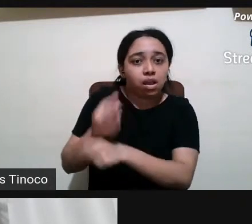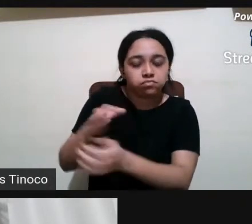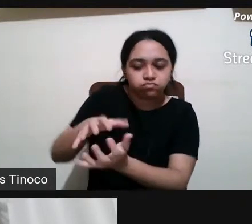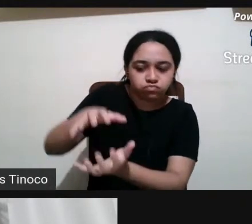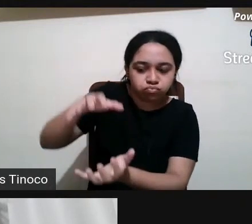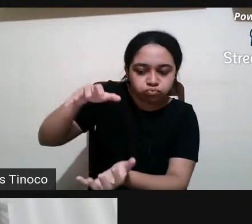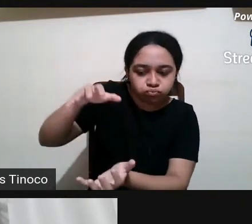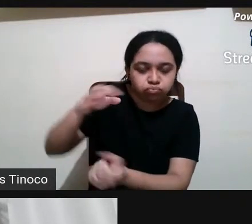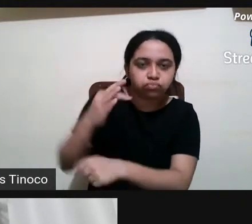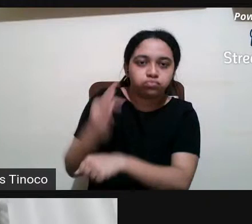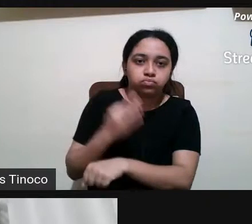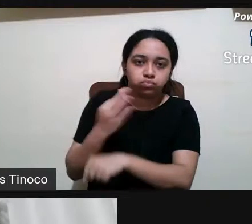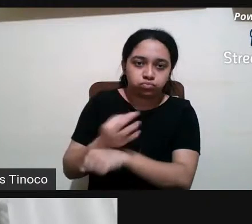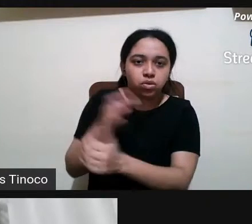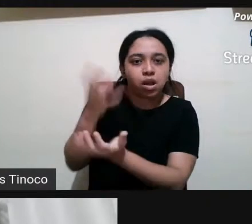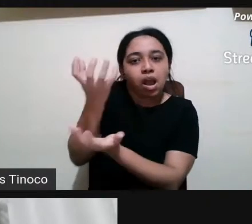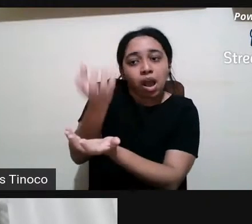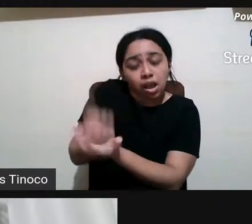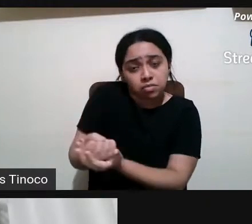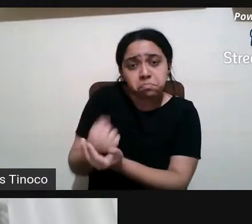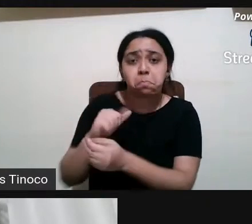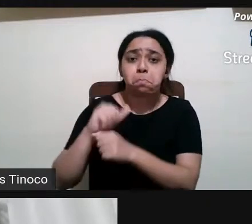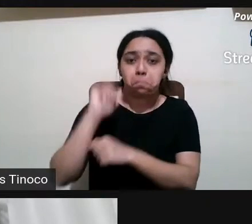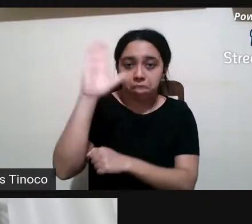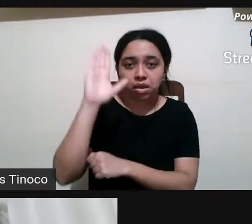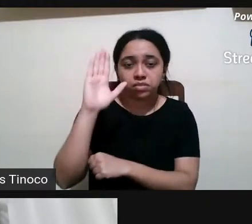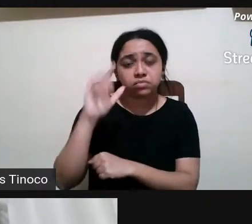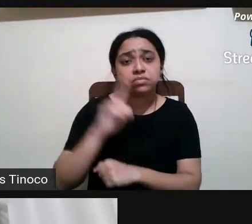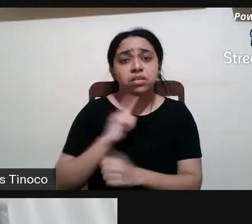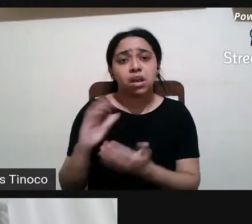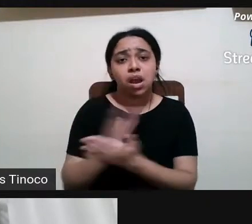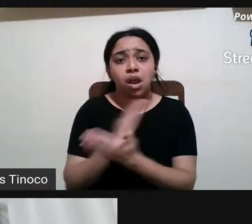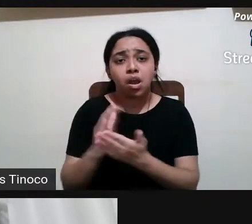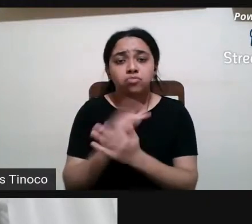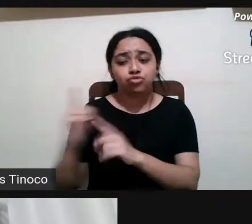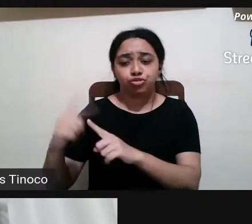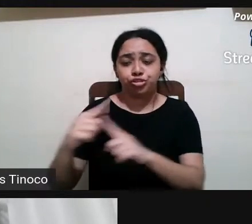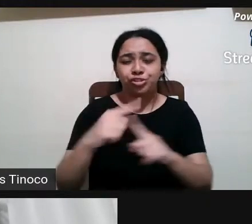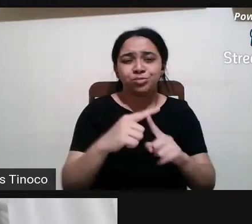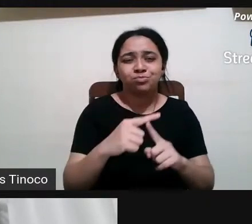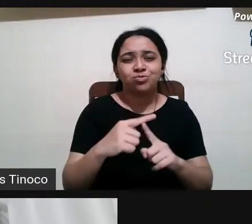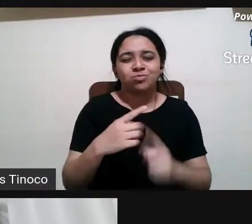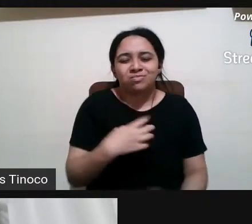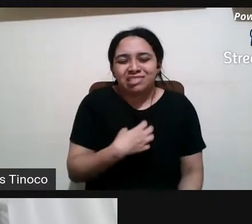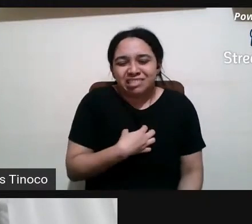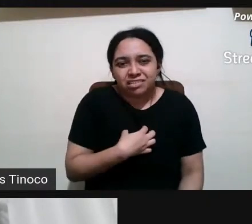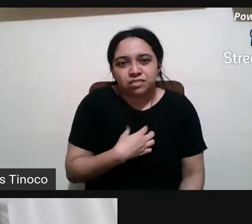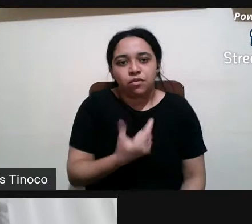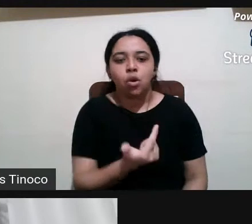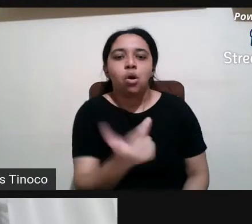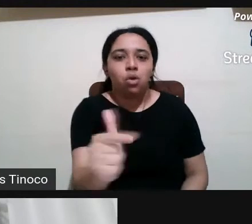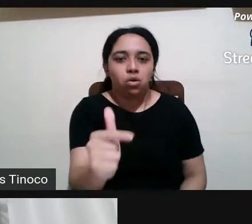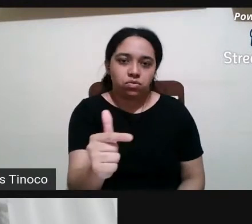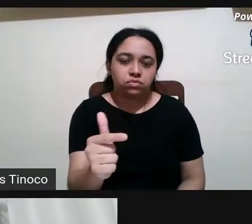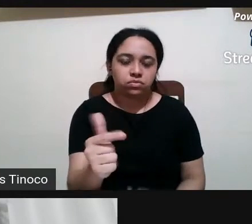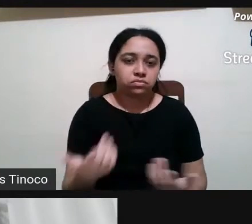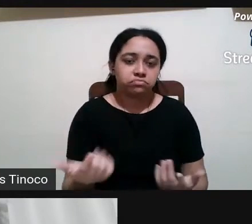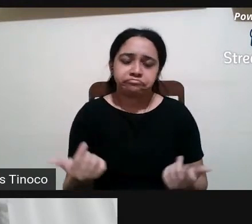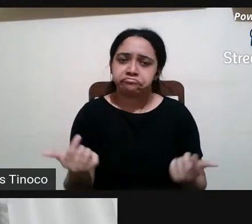uma concentração de microplástico maior. E existem espécies que são mais sensíveis a outras, né? Então, nós não